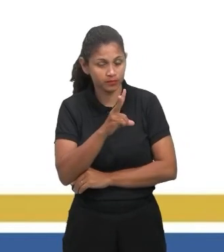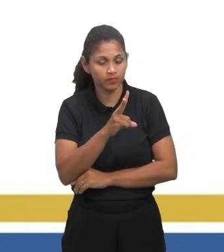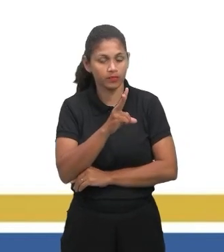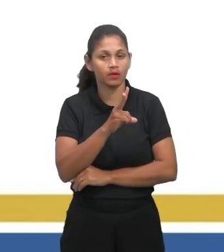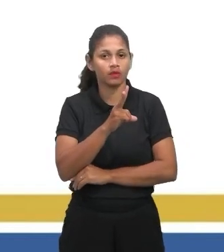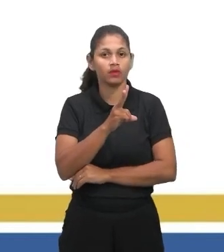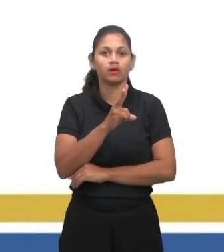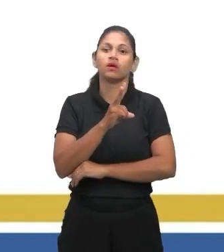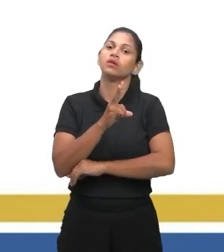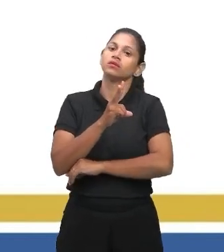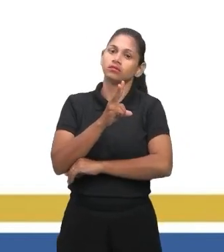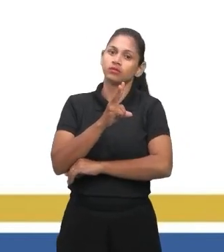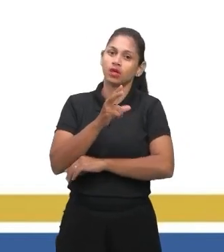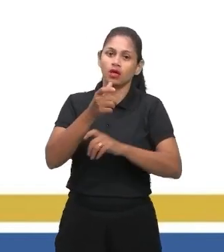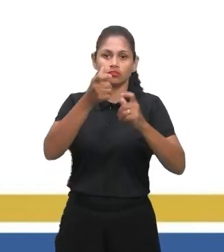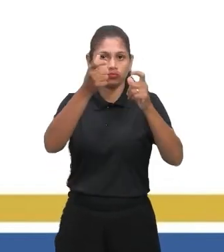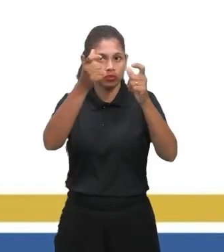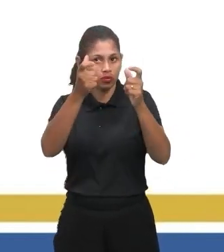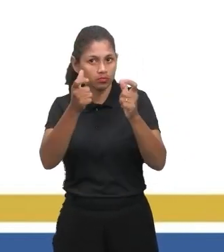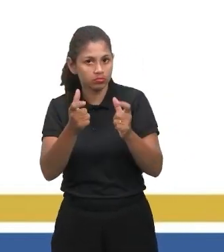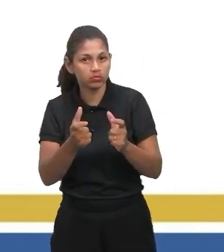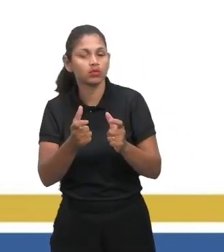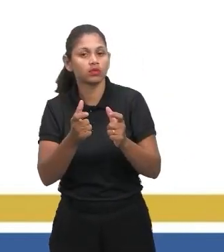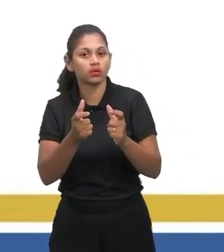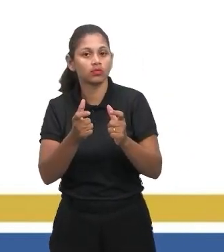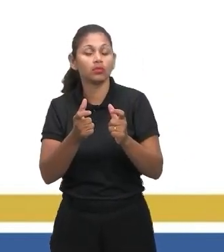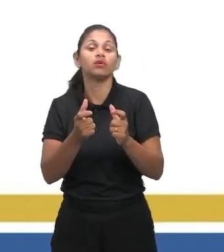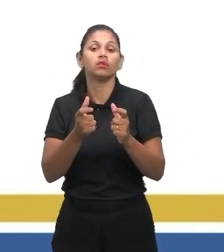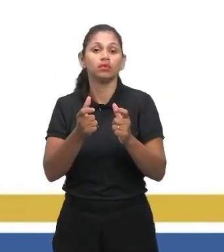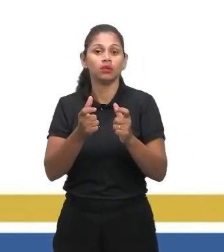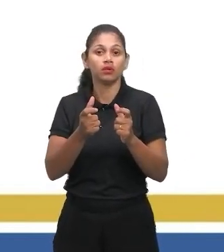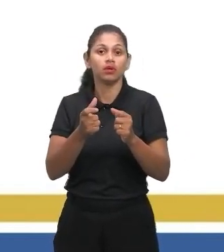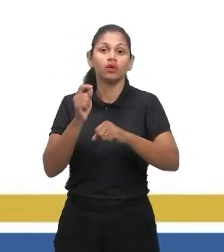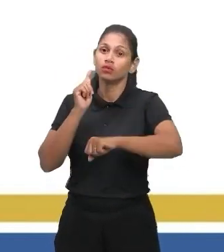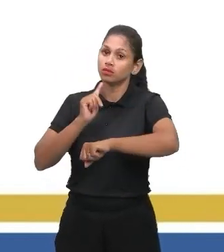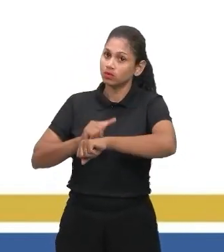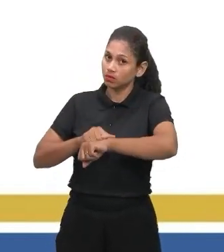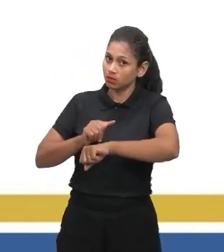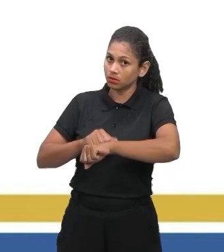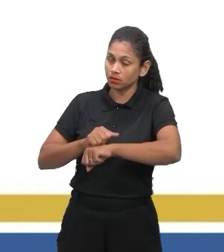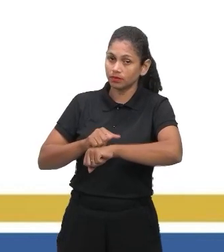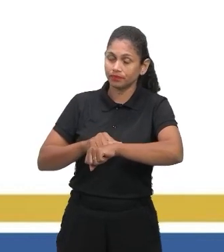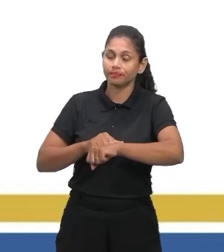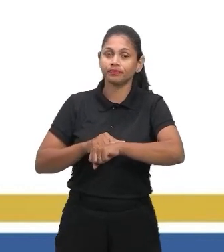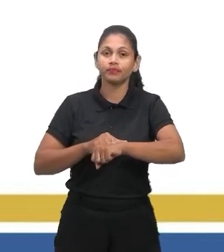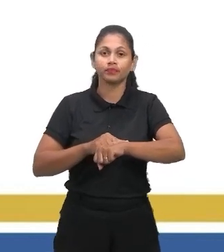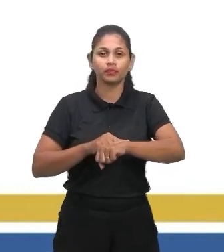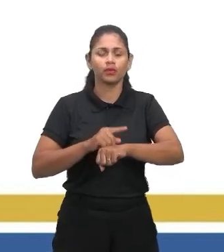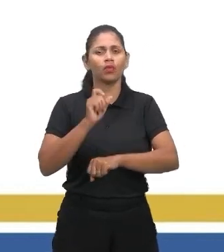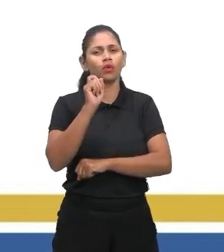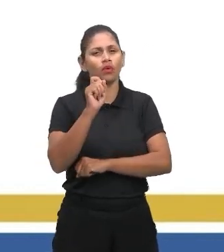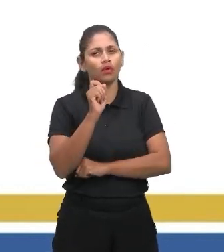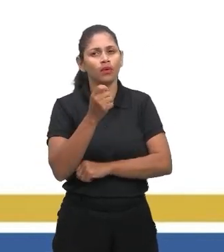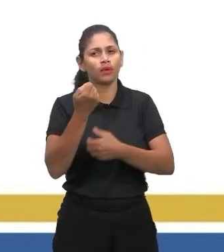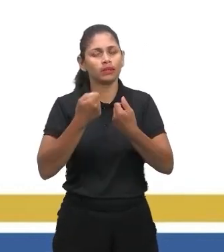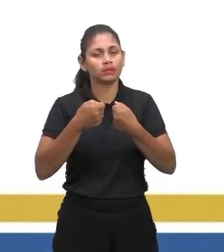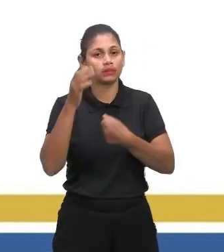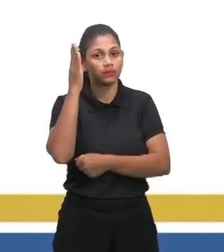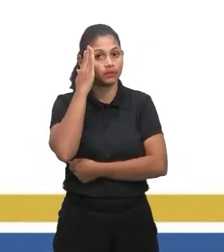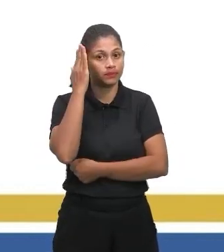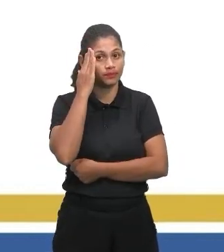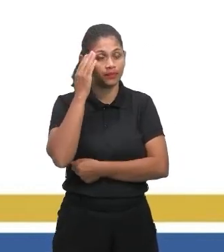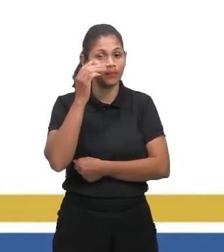tempo. Ele nos deu espaço e nos deu a velocidade, quer saber do tempo. Para isso, o que é que eu posso saber? Tá?